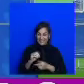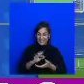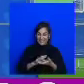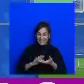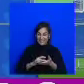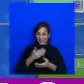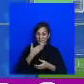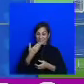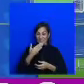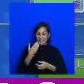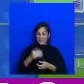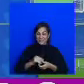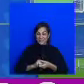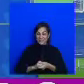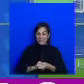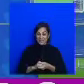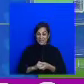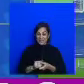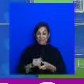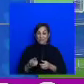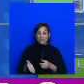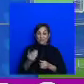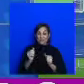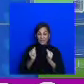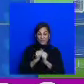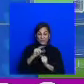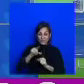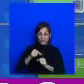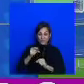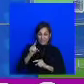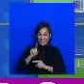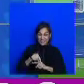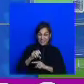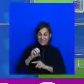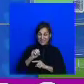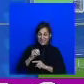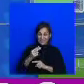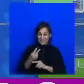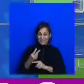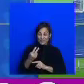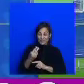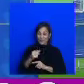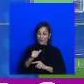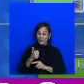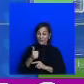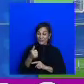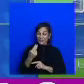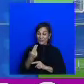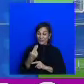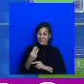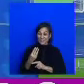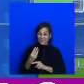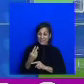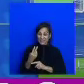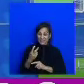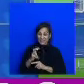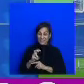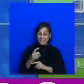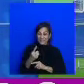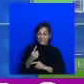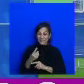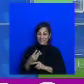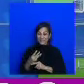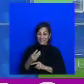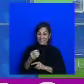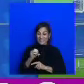2810 da Loto Fácil. Confira comigo, os números sorteados foram 02, 11, 23,